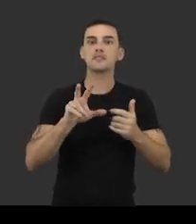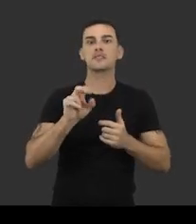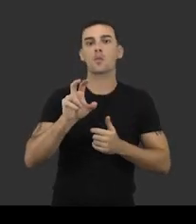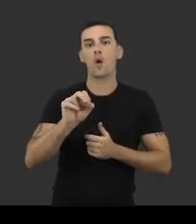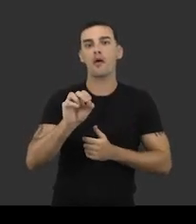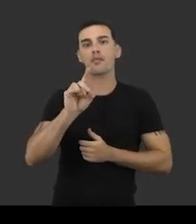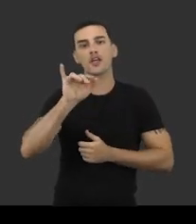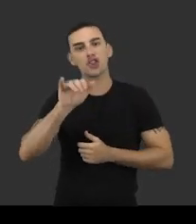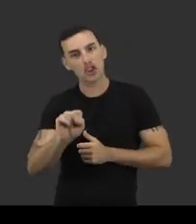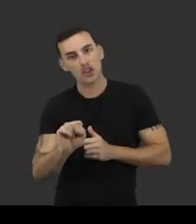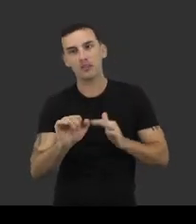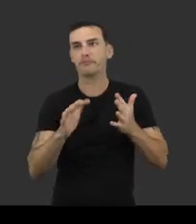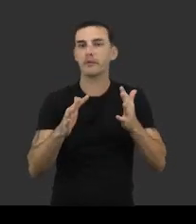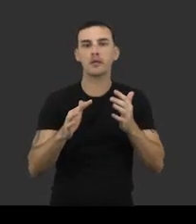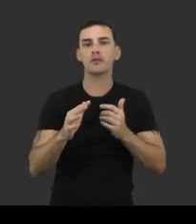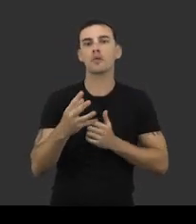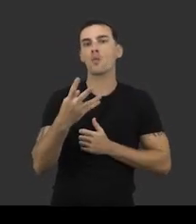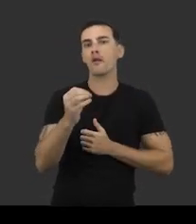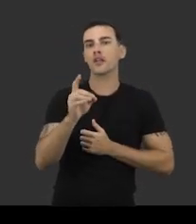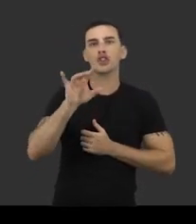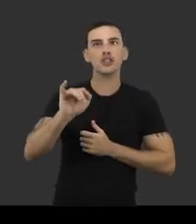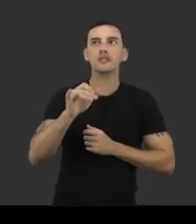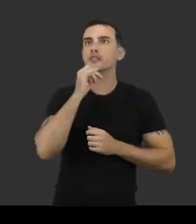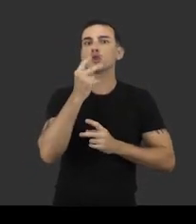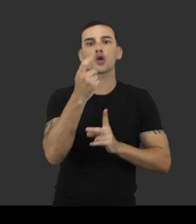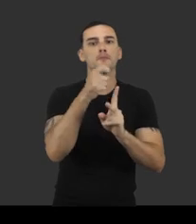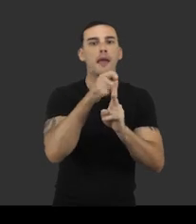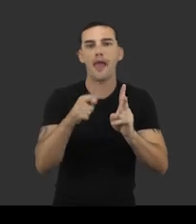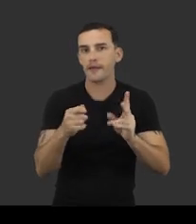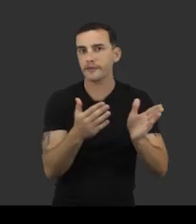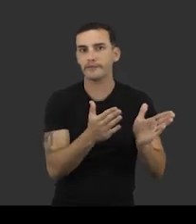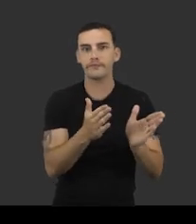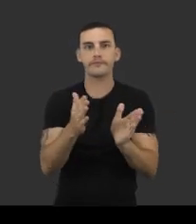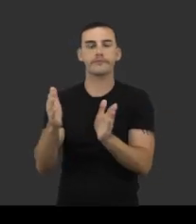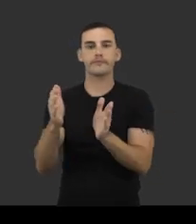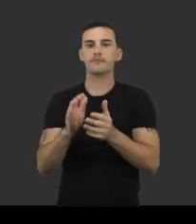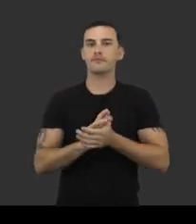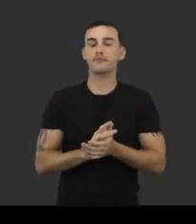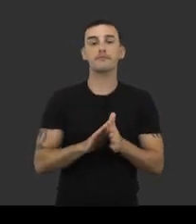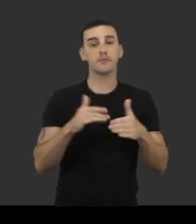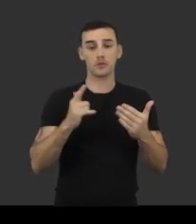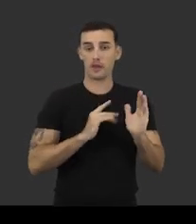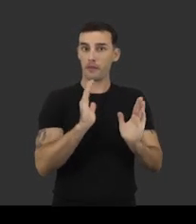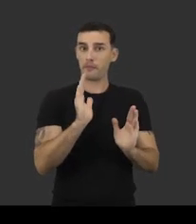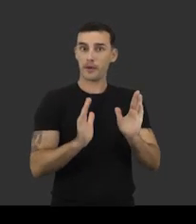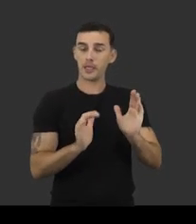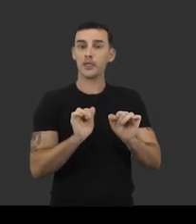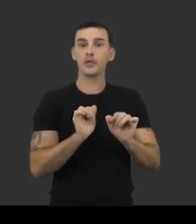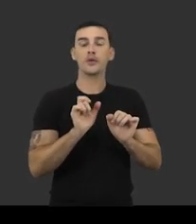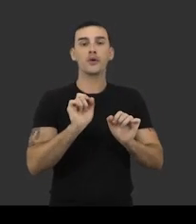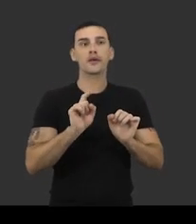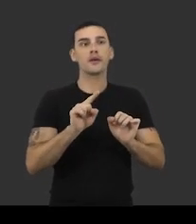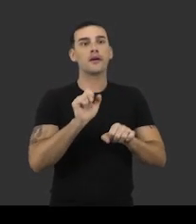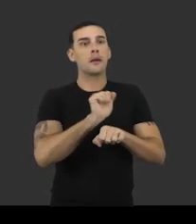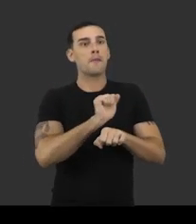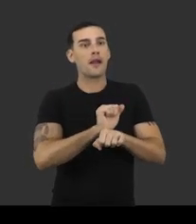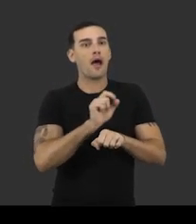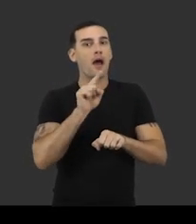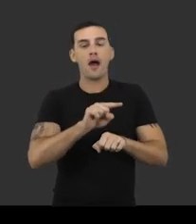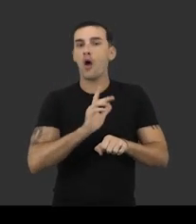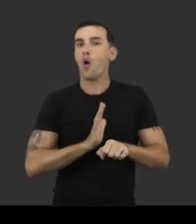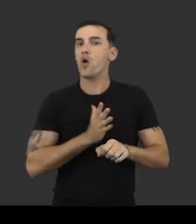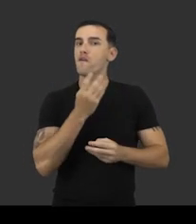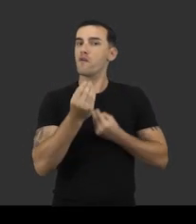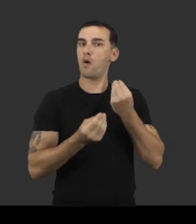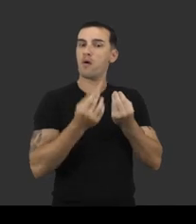dias, 40 dias, 2 meses, né? E a gente, e esse tempo de espera é tortuoso para um paciente que está